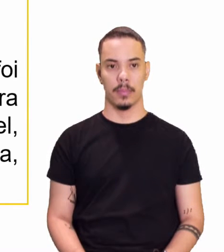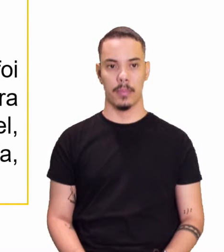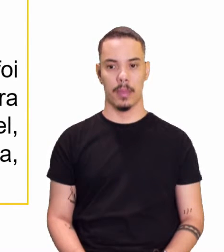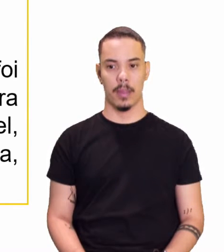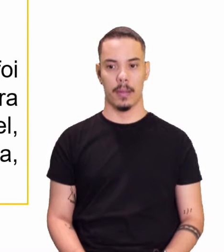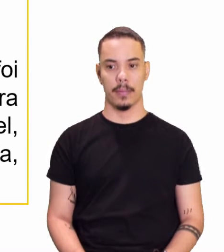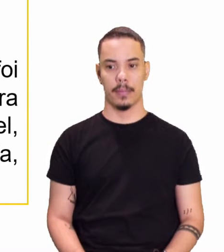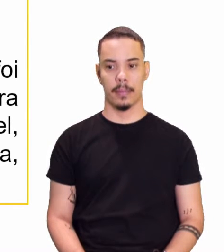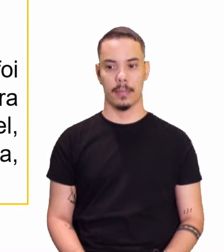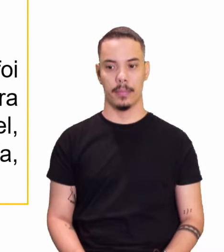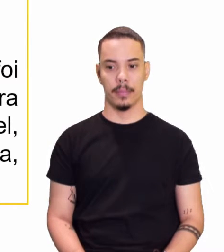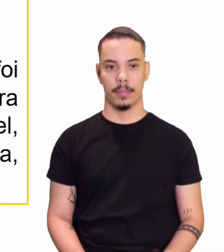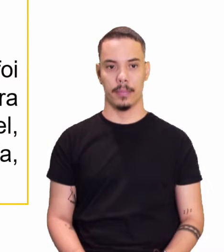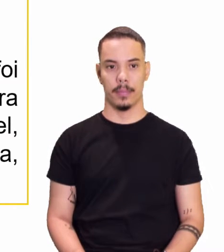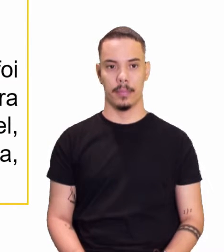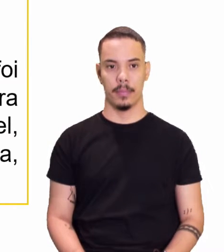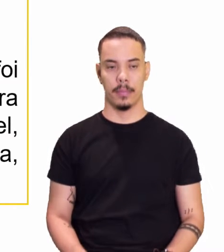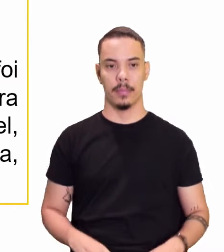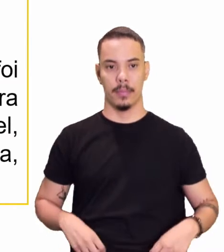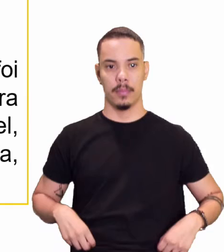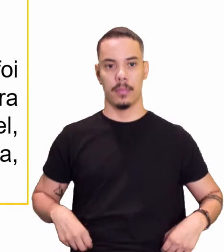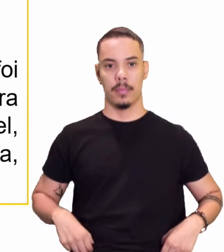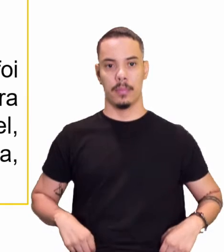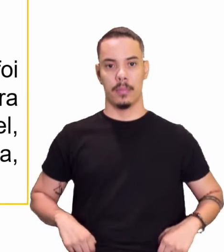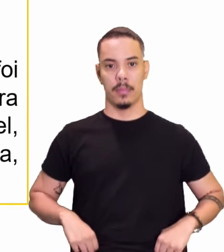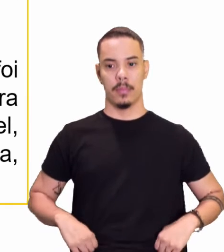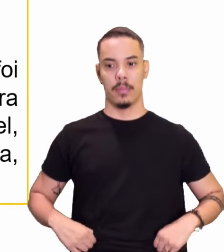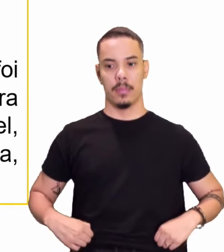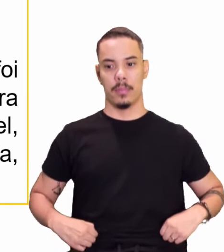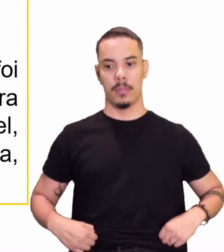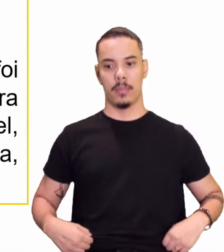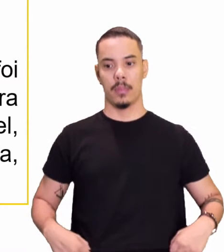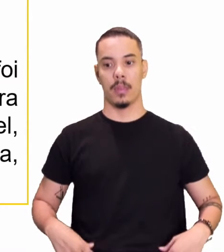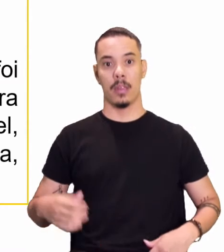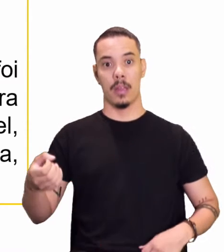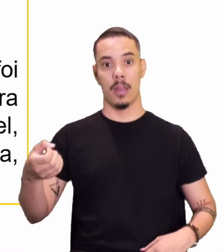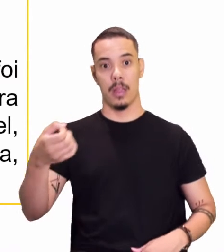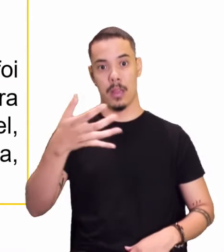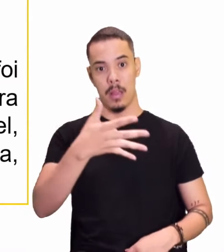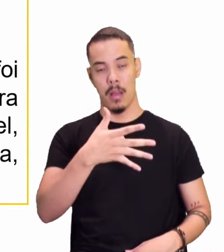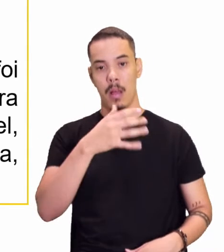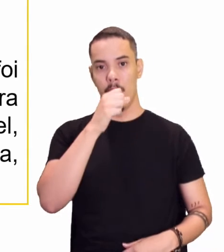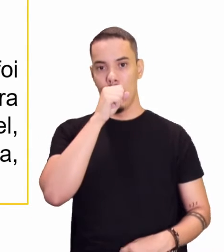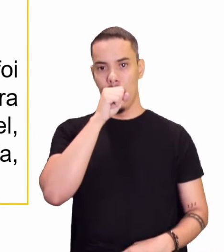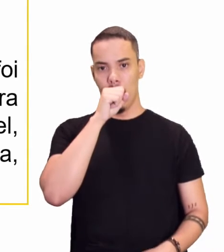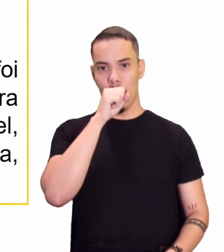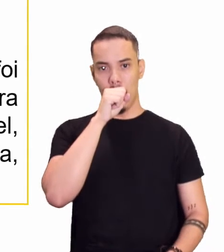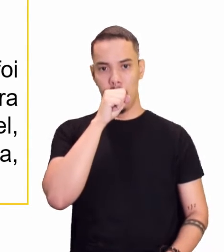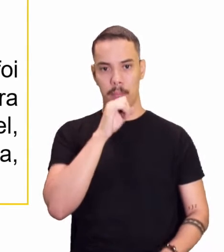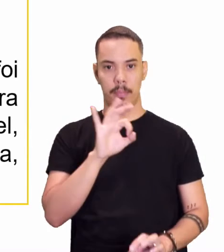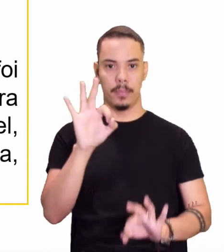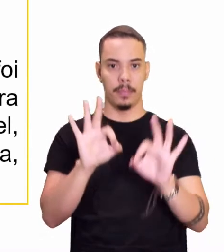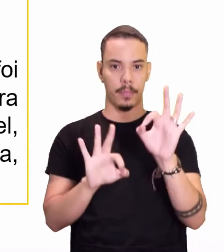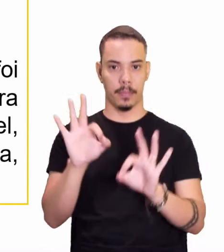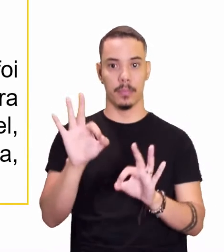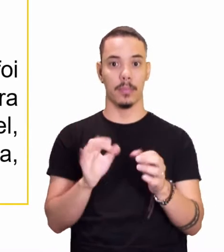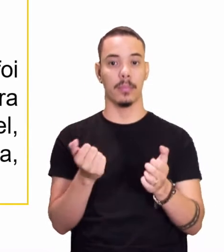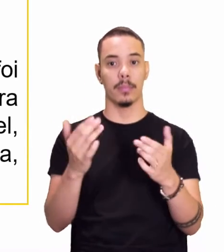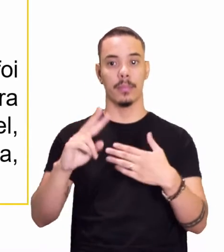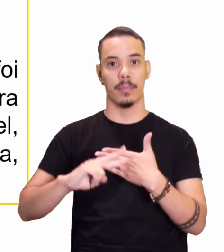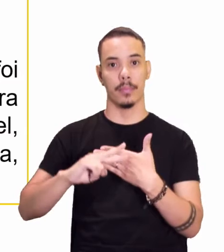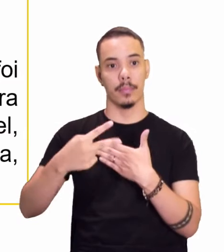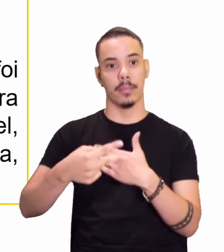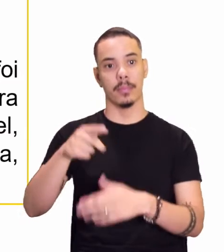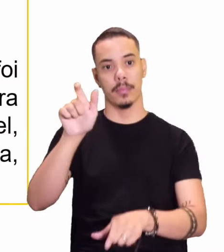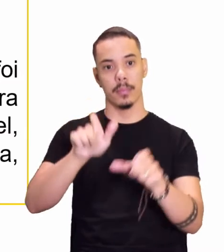histórico. Continuando aqui. A nova organização social trouxe consequências para o povo, que era acostumado